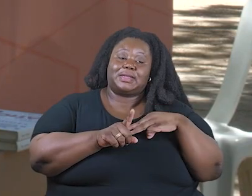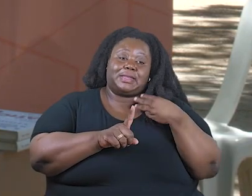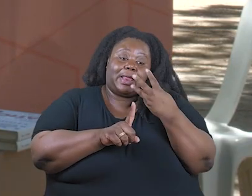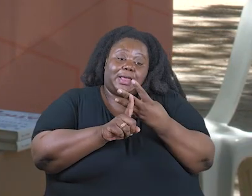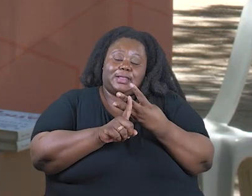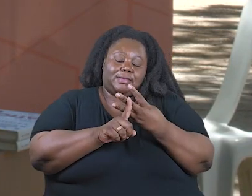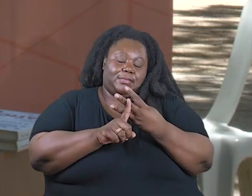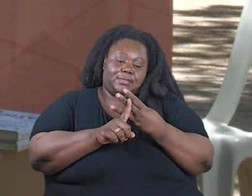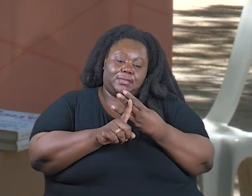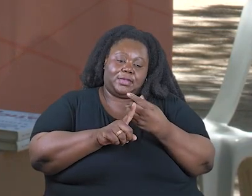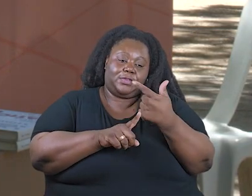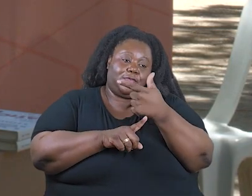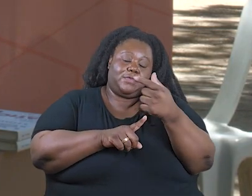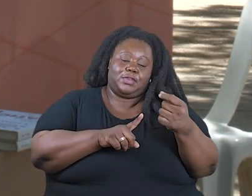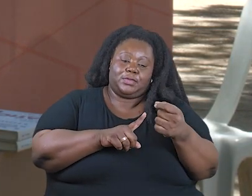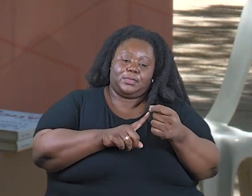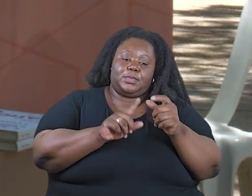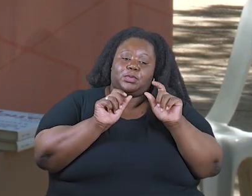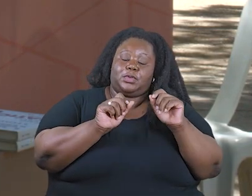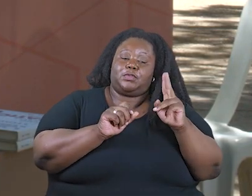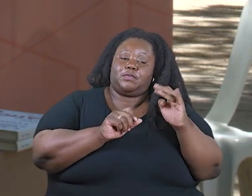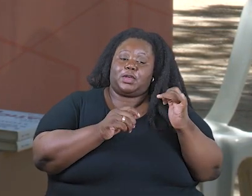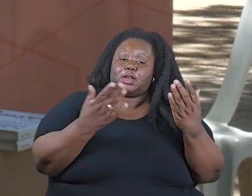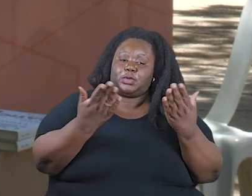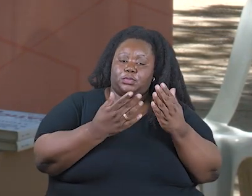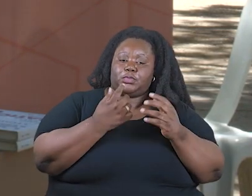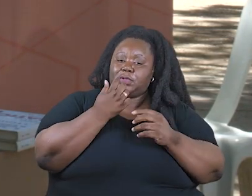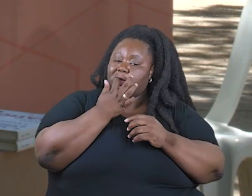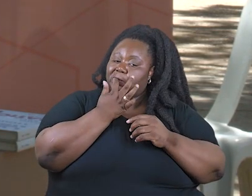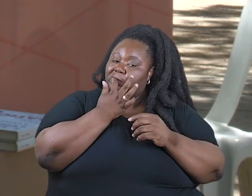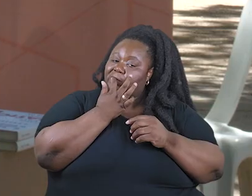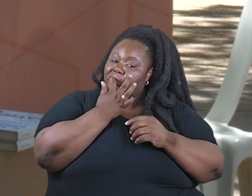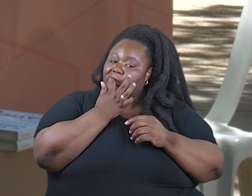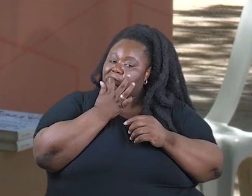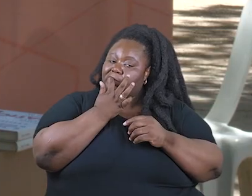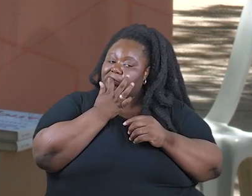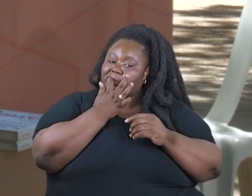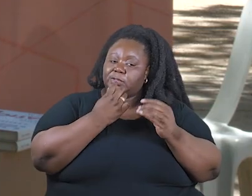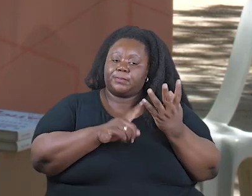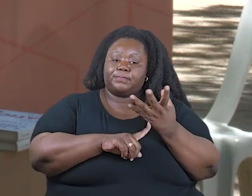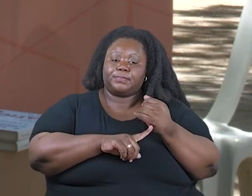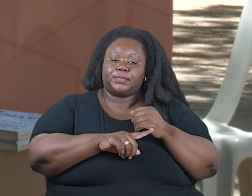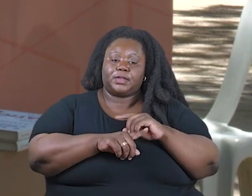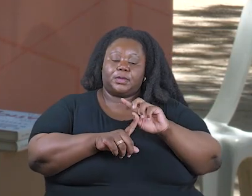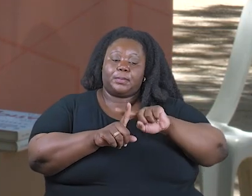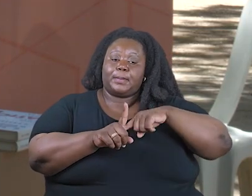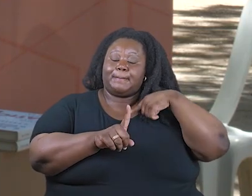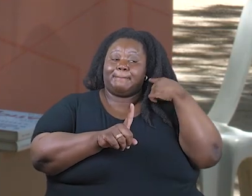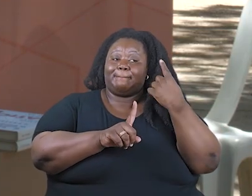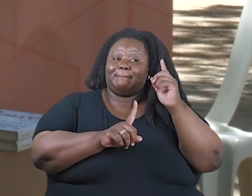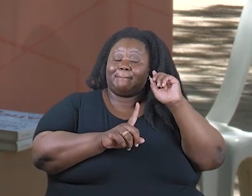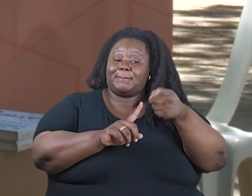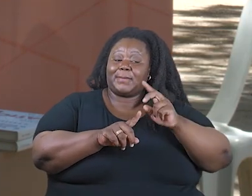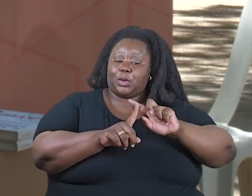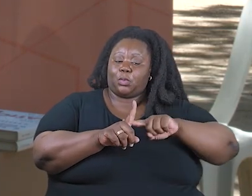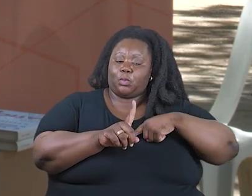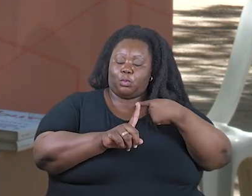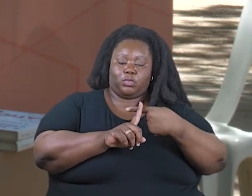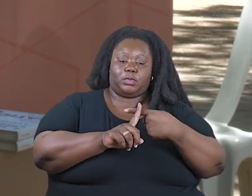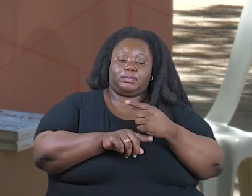vale 3 vezes, 20 vezes o que ele valia. Na obra de arte, você tem casos que a obra vale 1000